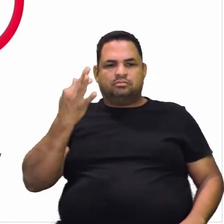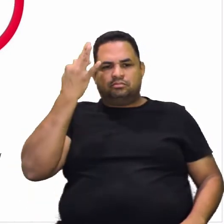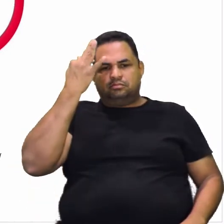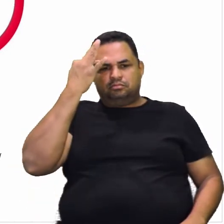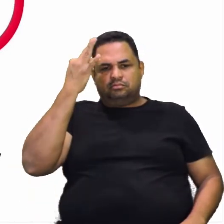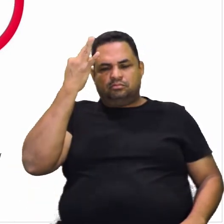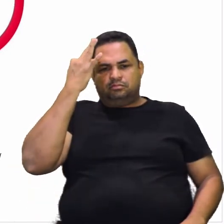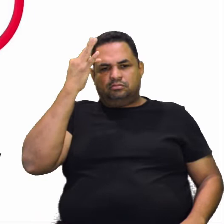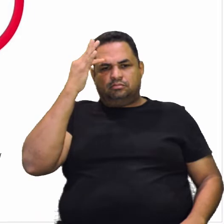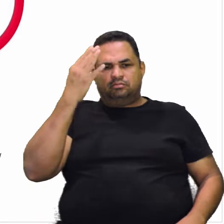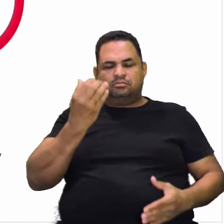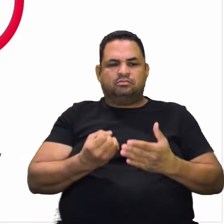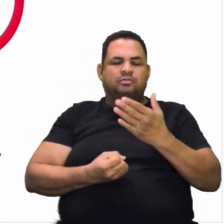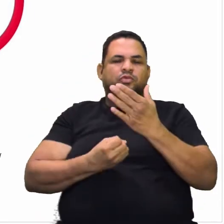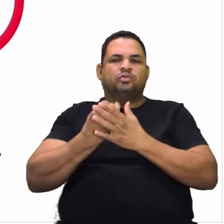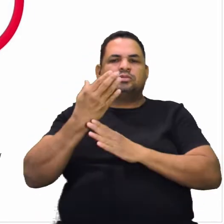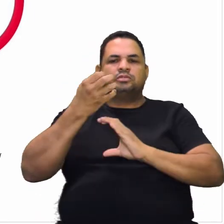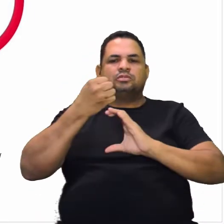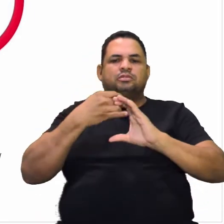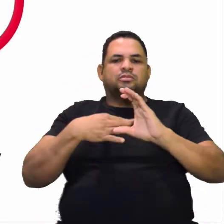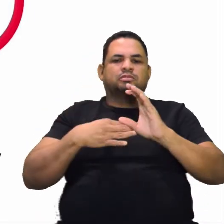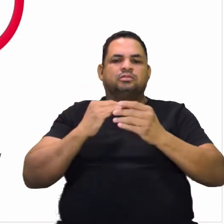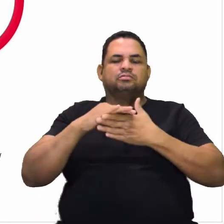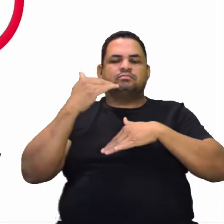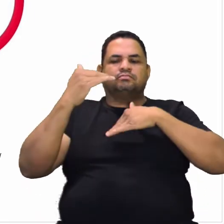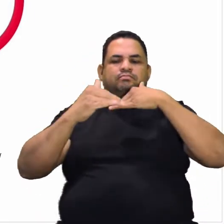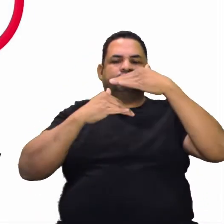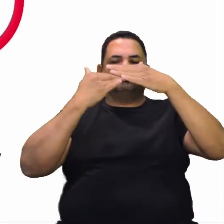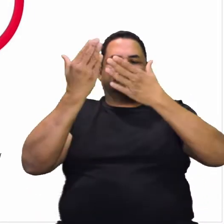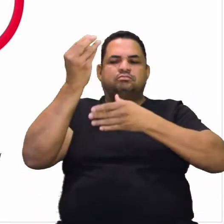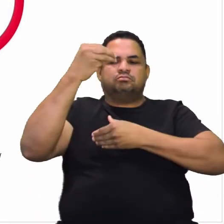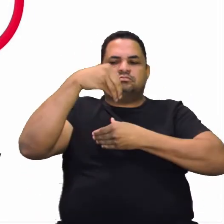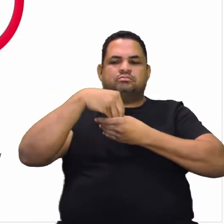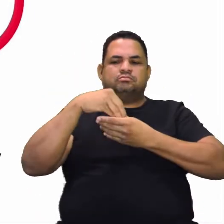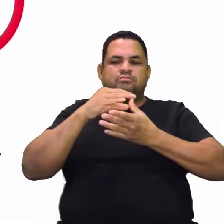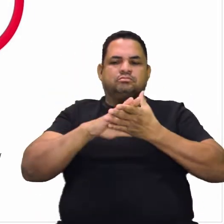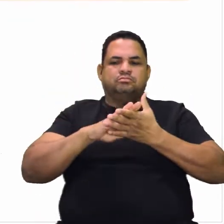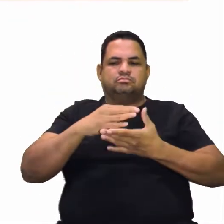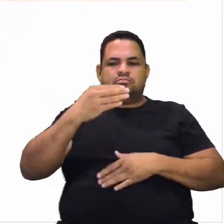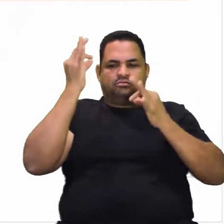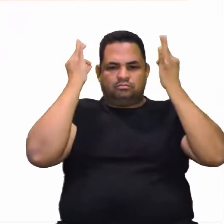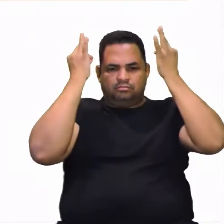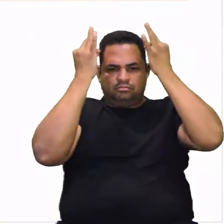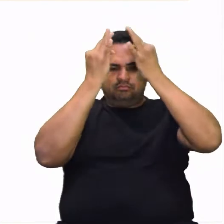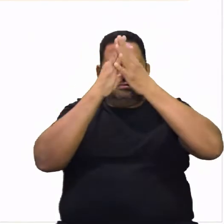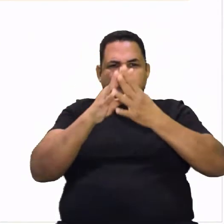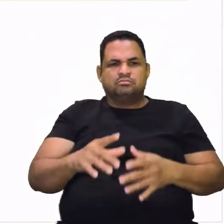filosofia. Algumas características de algo que vai ser desenvolvido na Grécia. E na Grécia